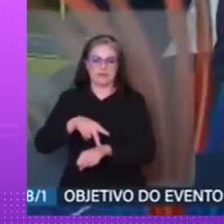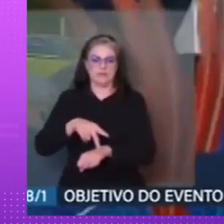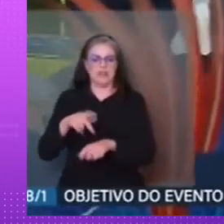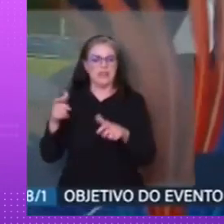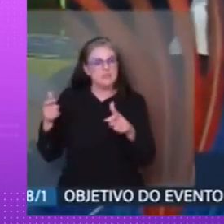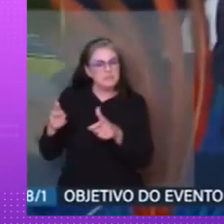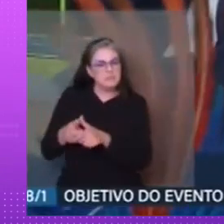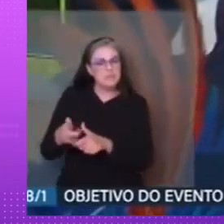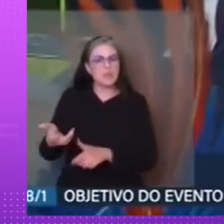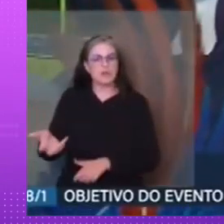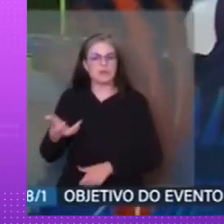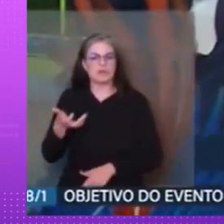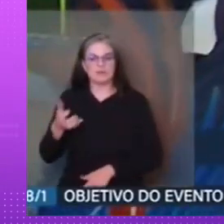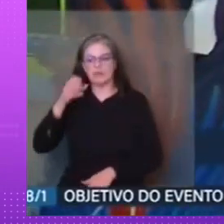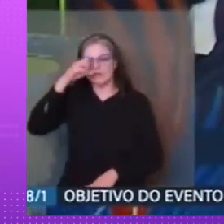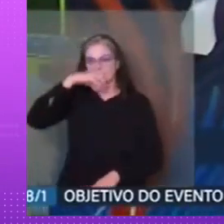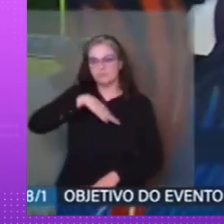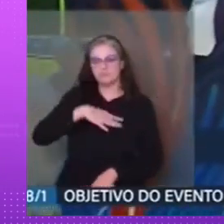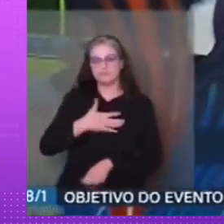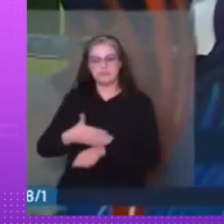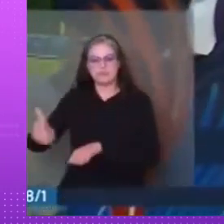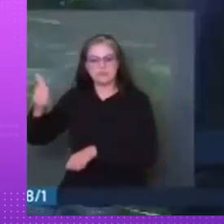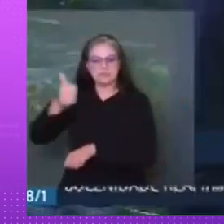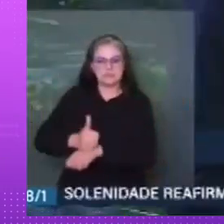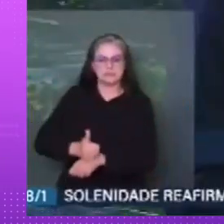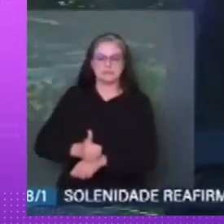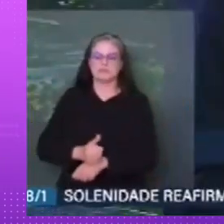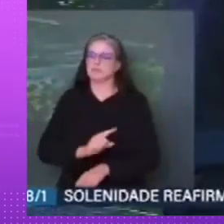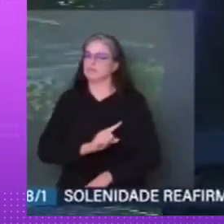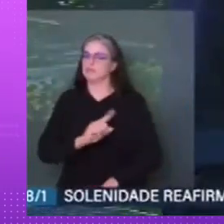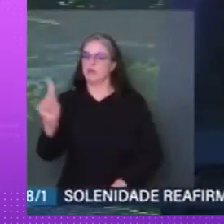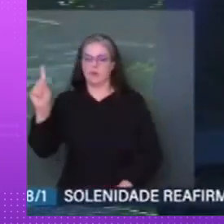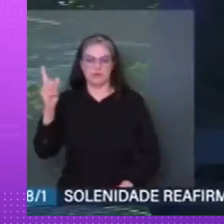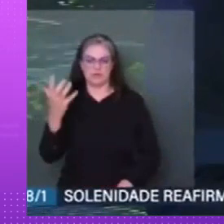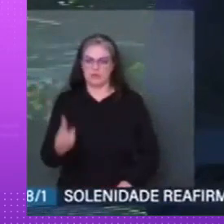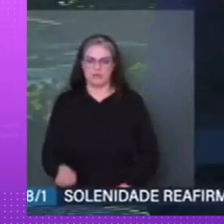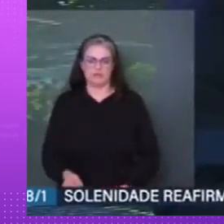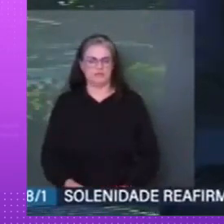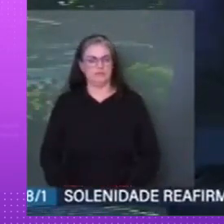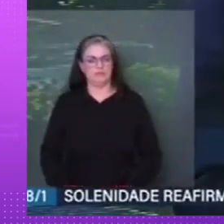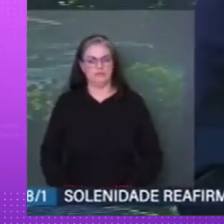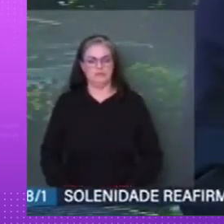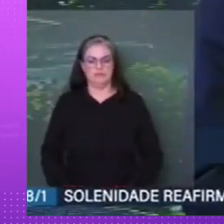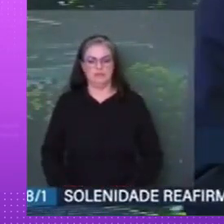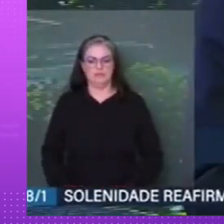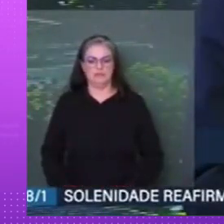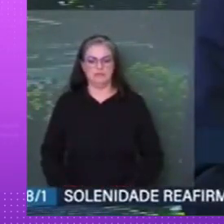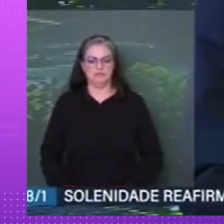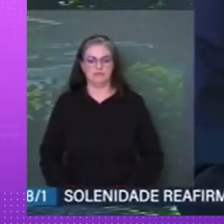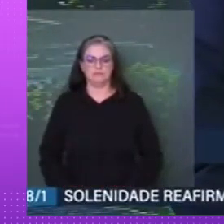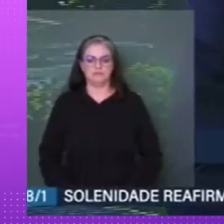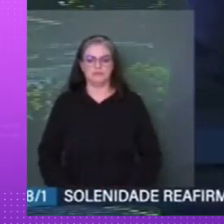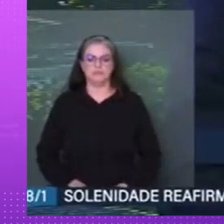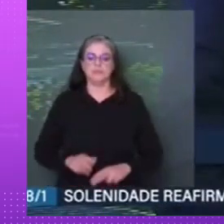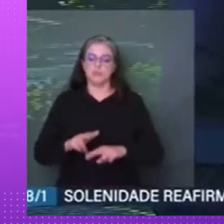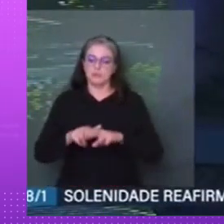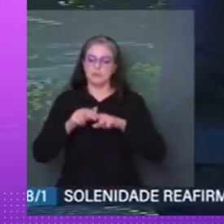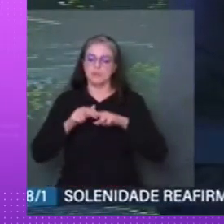outras pessoas foram soltas imediatamente. Será que, decorrente desse fato, houve